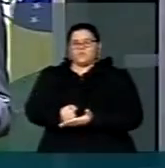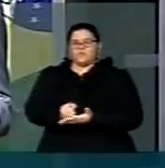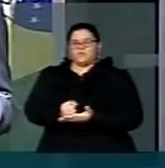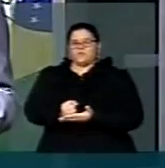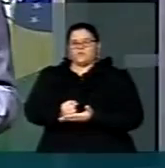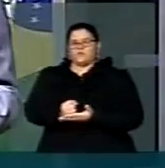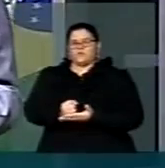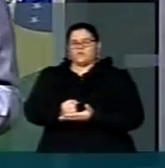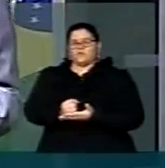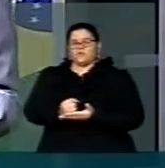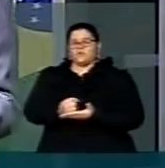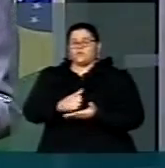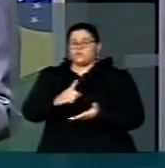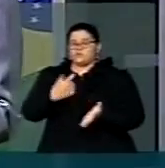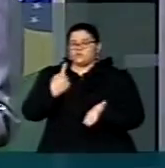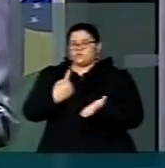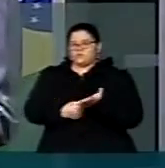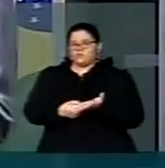Preliminarmente, cumpre